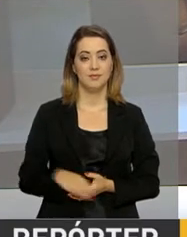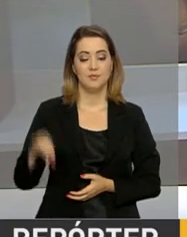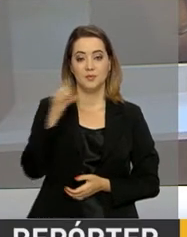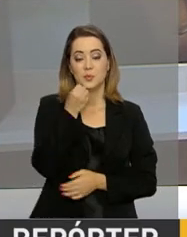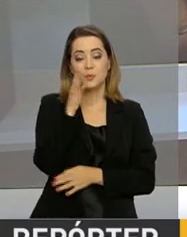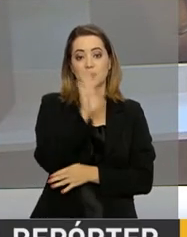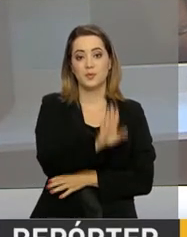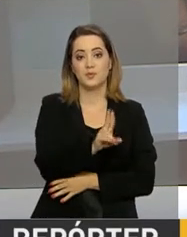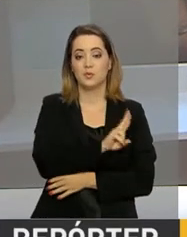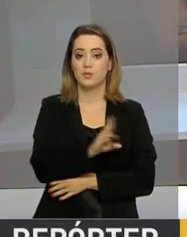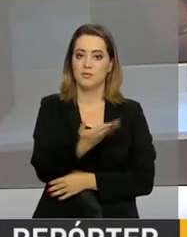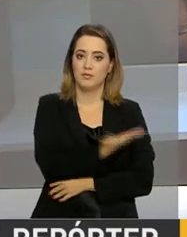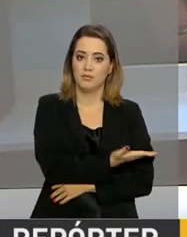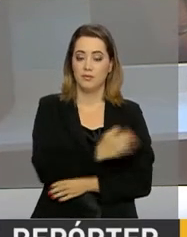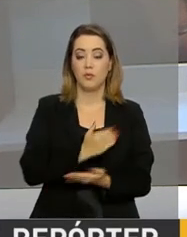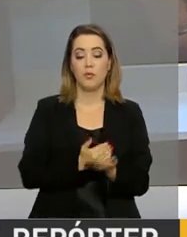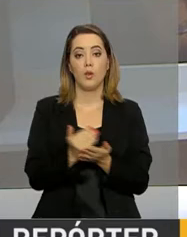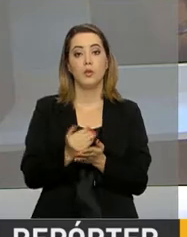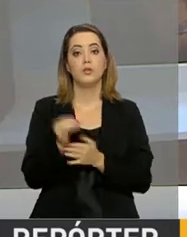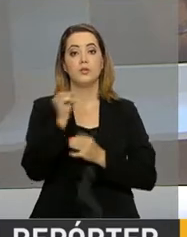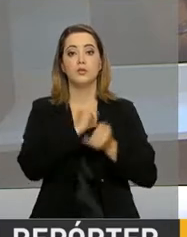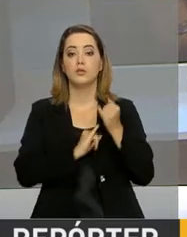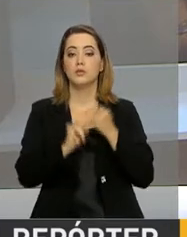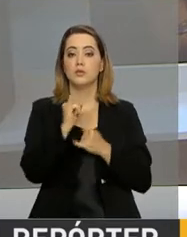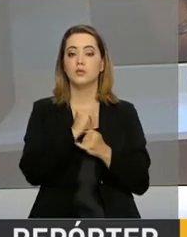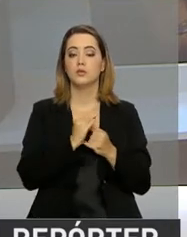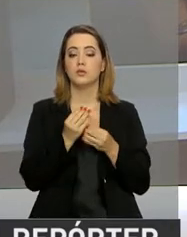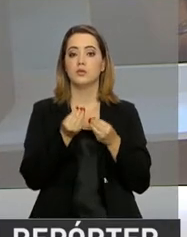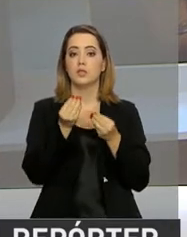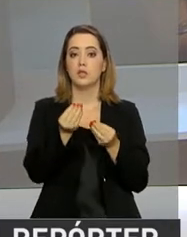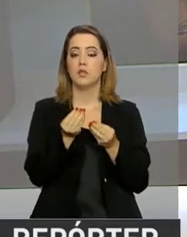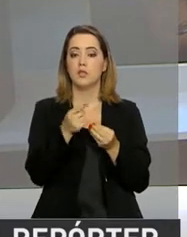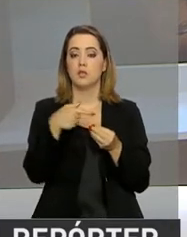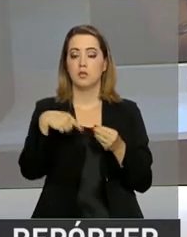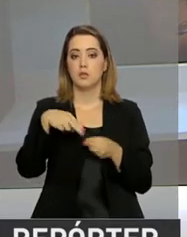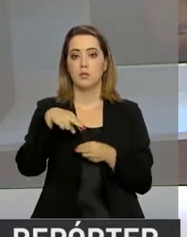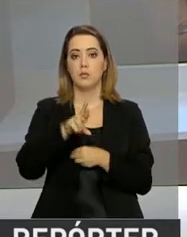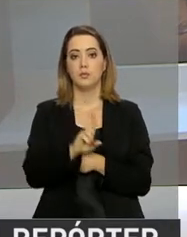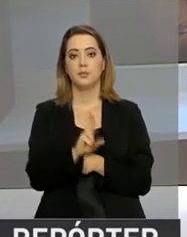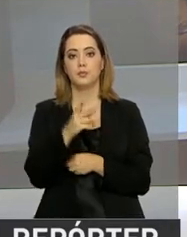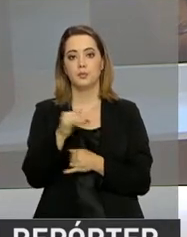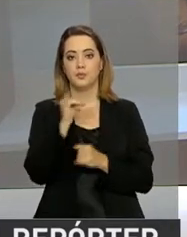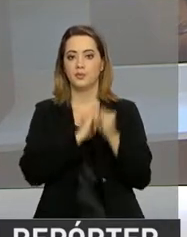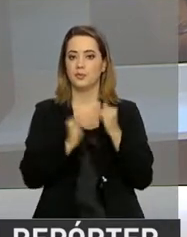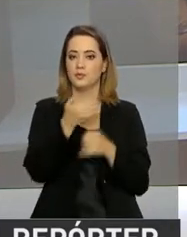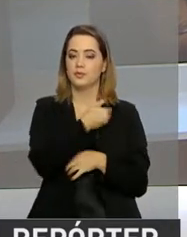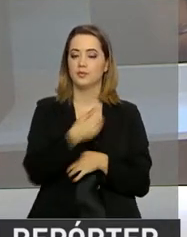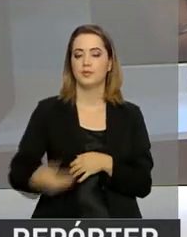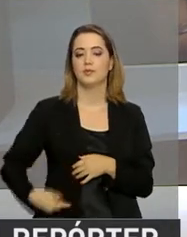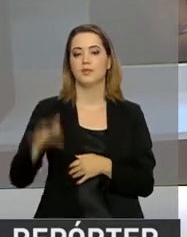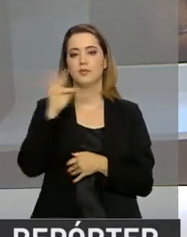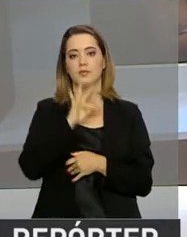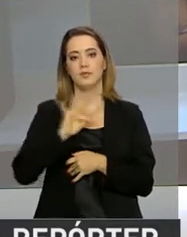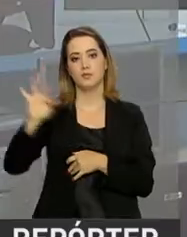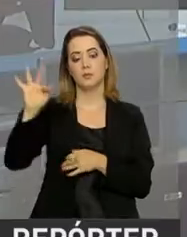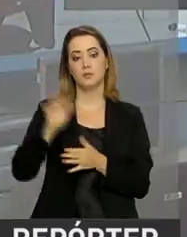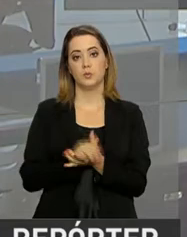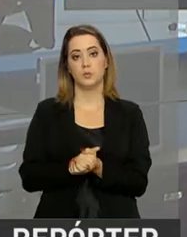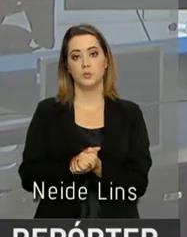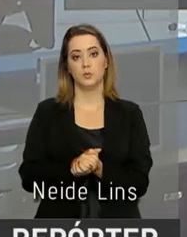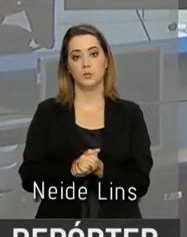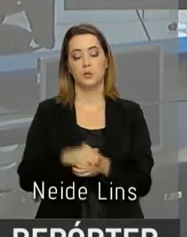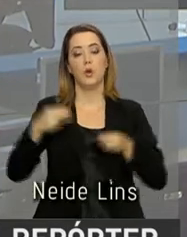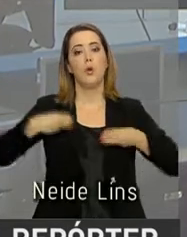Olá, boa tarde. Eu sou José Luiz Filho e a partir de agora trago para você, aqui no Repórter NBR, as notícias do governo federal.